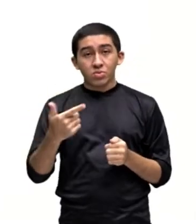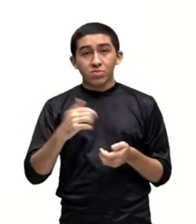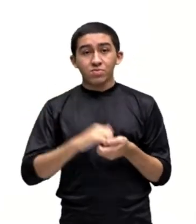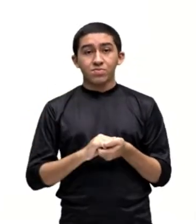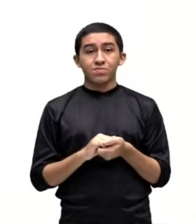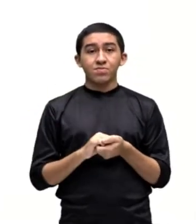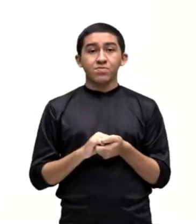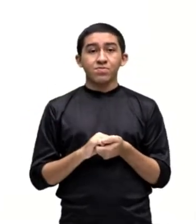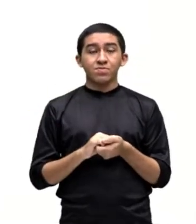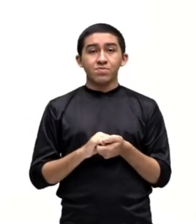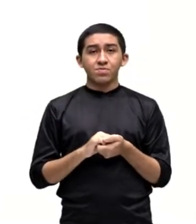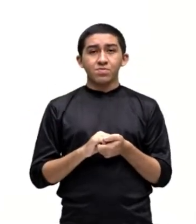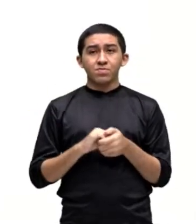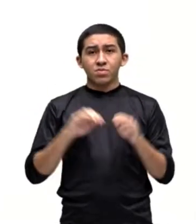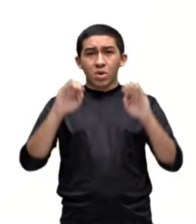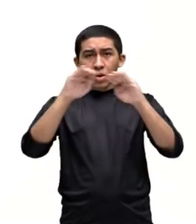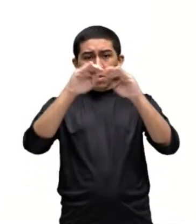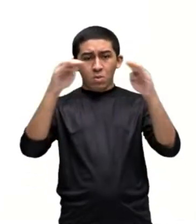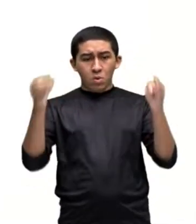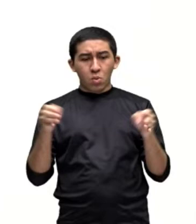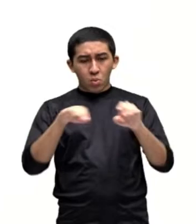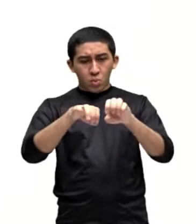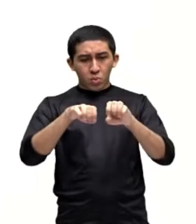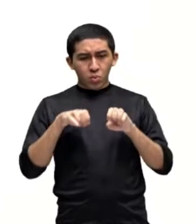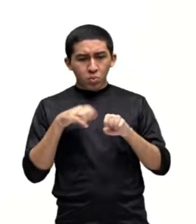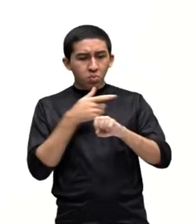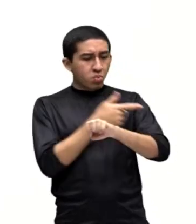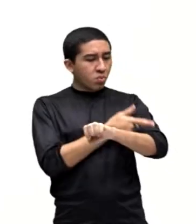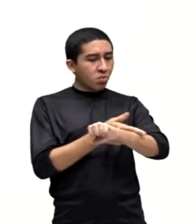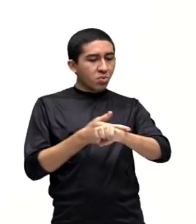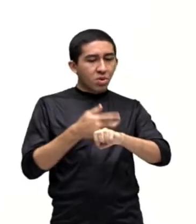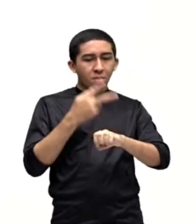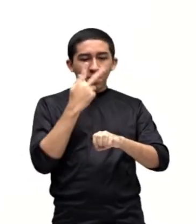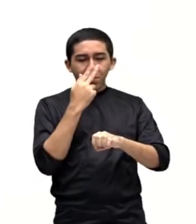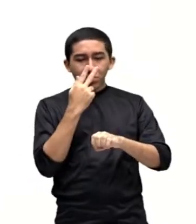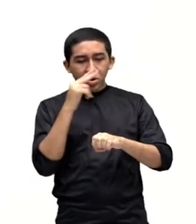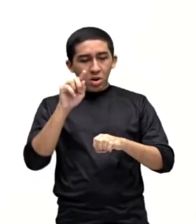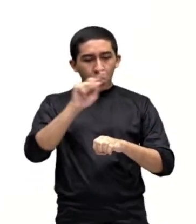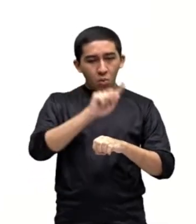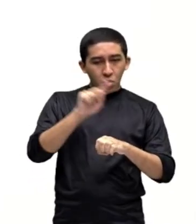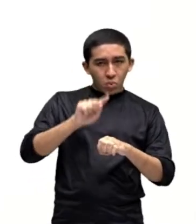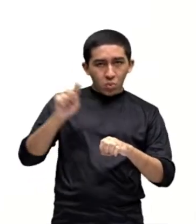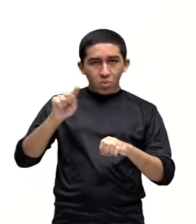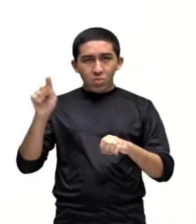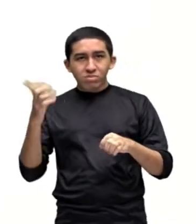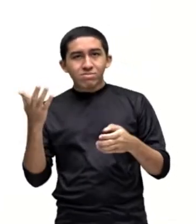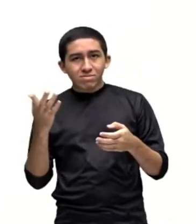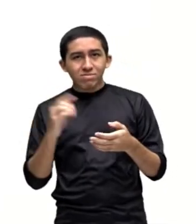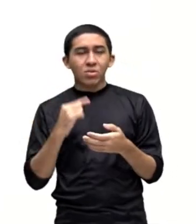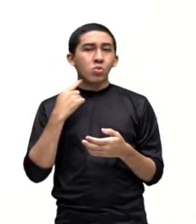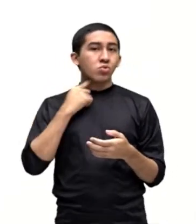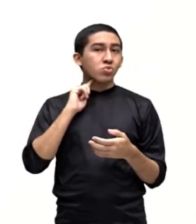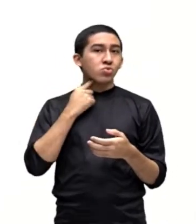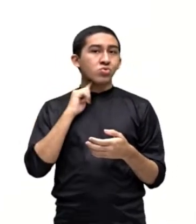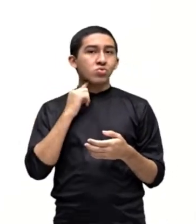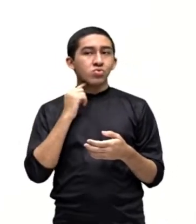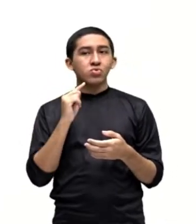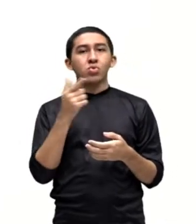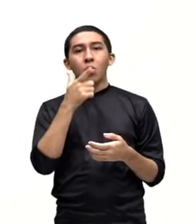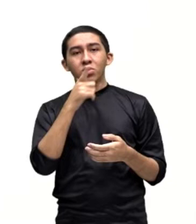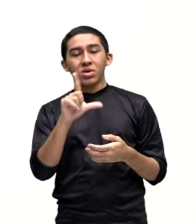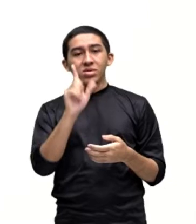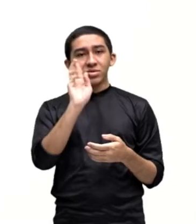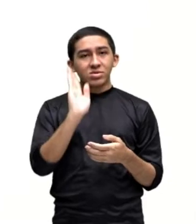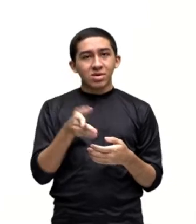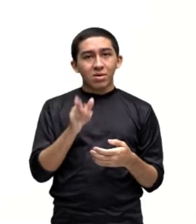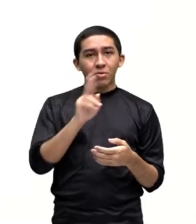cômoda está tão limpinha que dá para escrever com o dedo, né? Imaginem aí um móvel que está tão sujo que a gente pega o dedo e escreve um nome